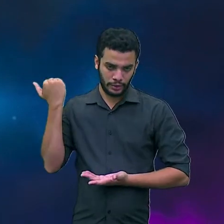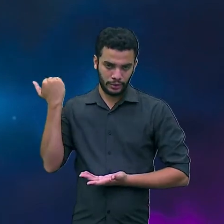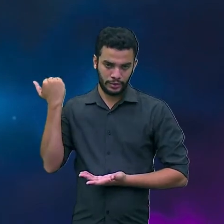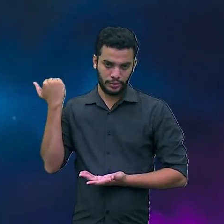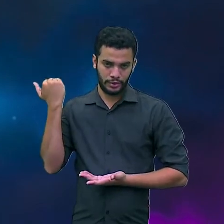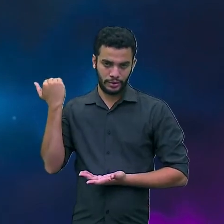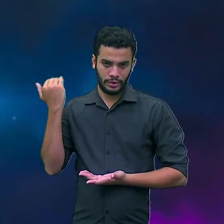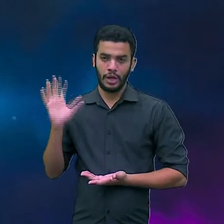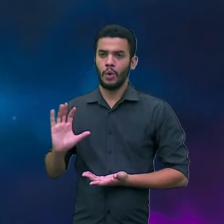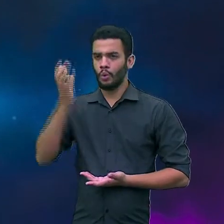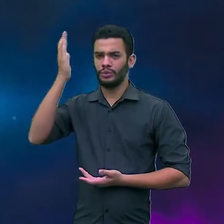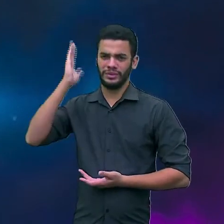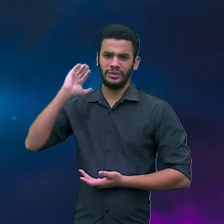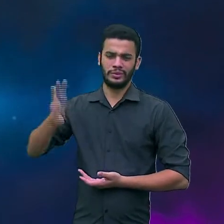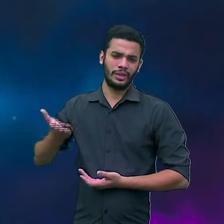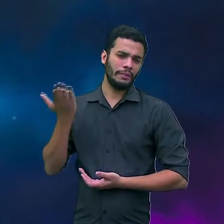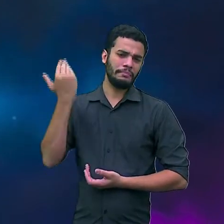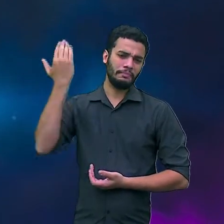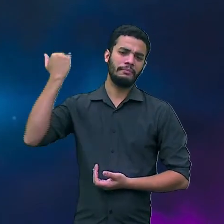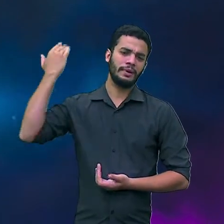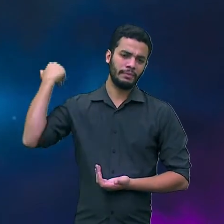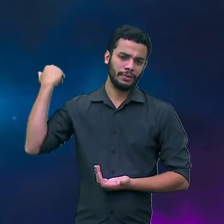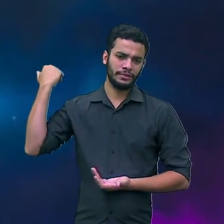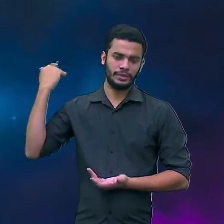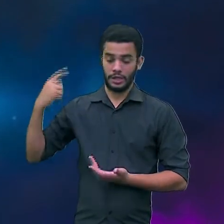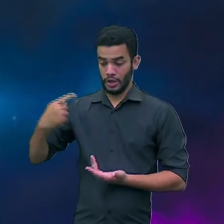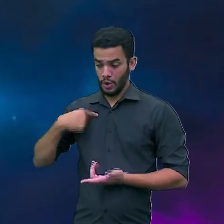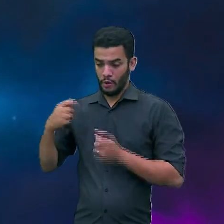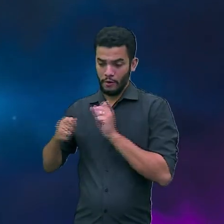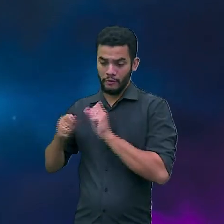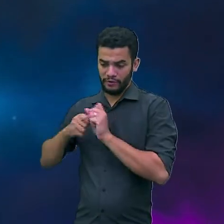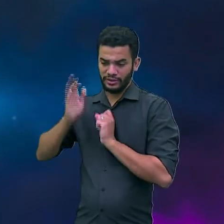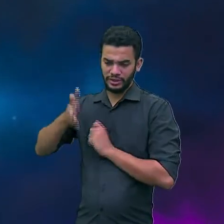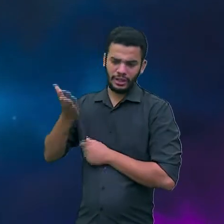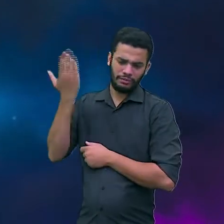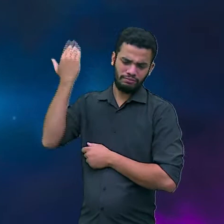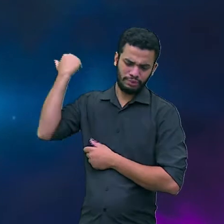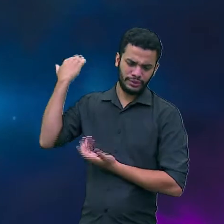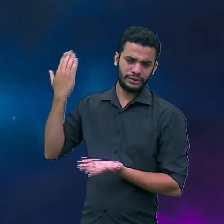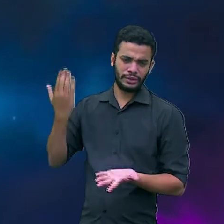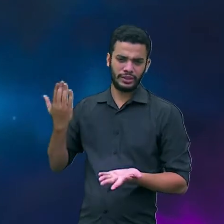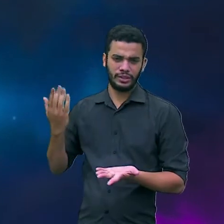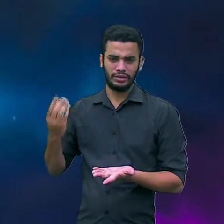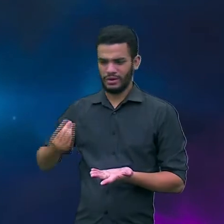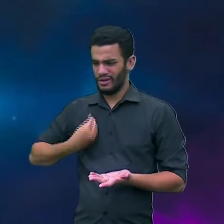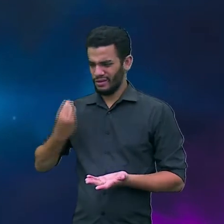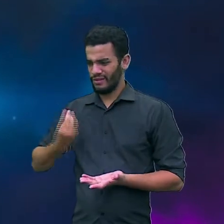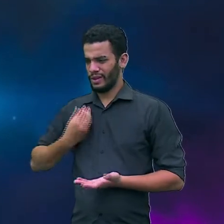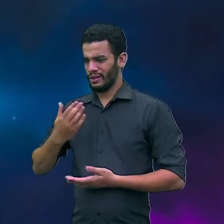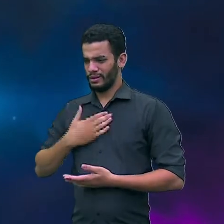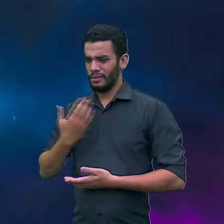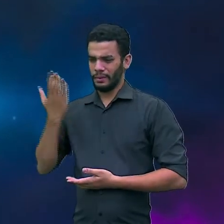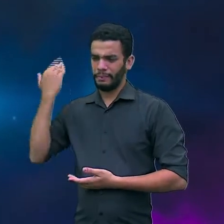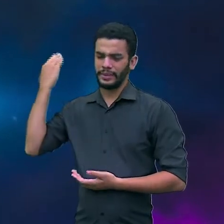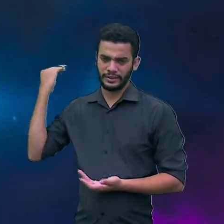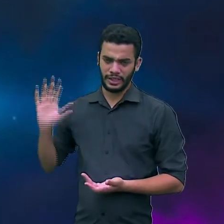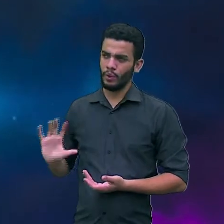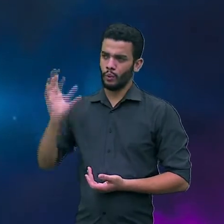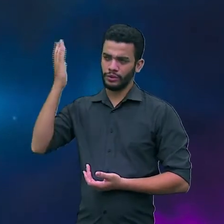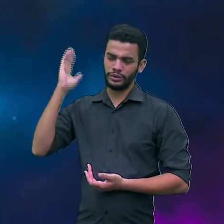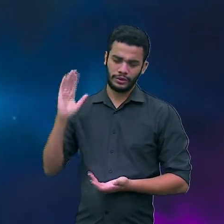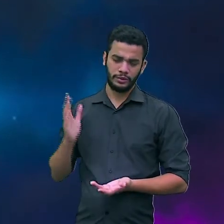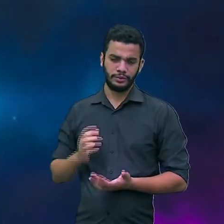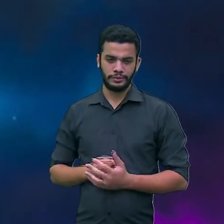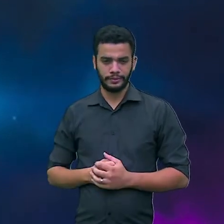que já aconteceu, o que já fiz, aquilo que já vivemos, que já foi vivenciado. Quando eu digo,